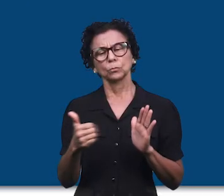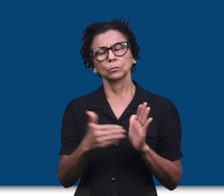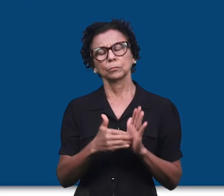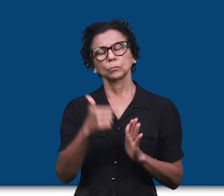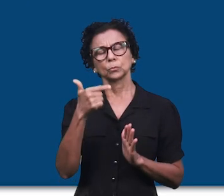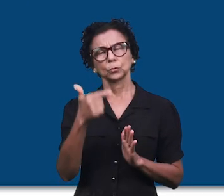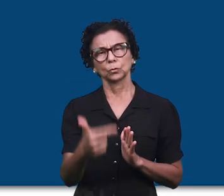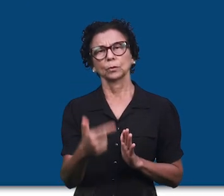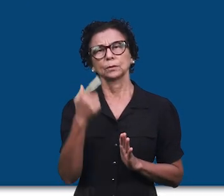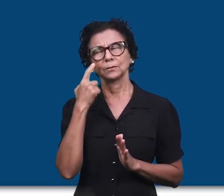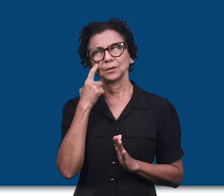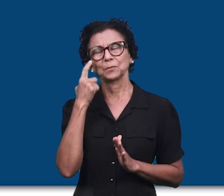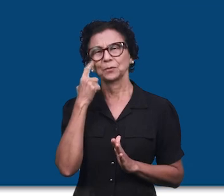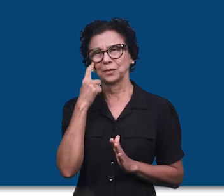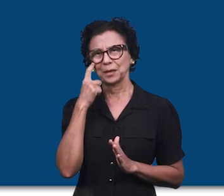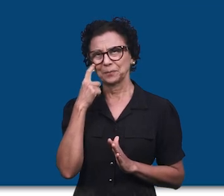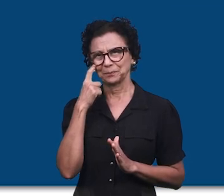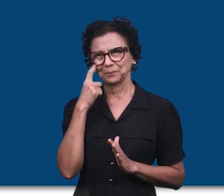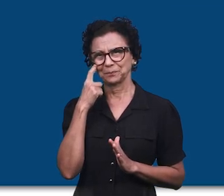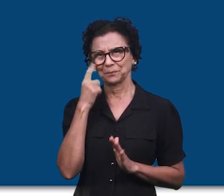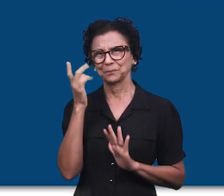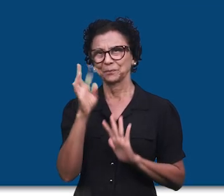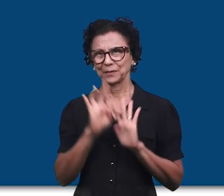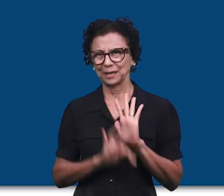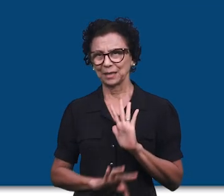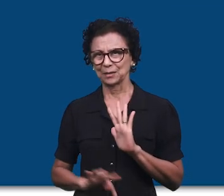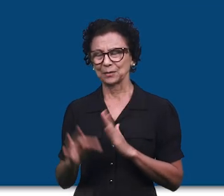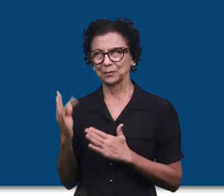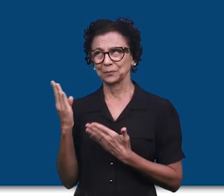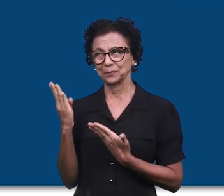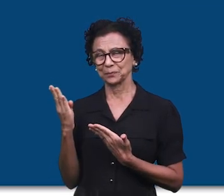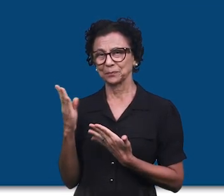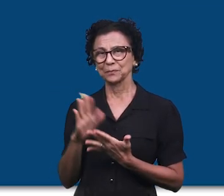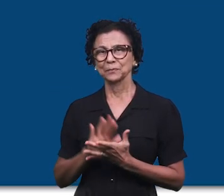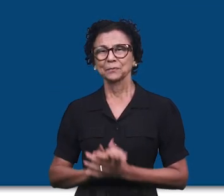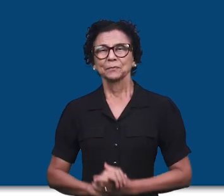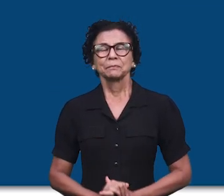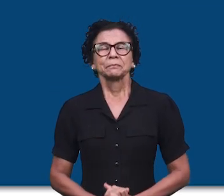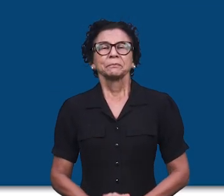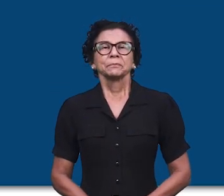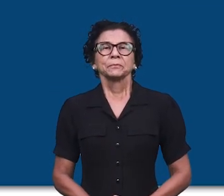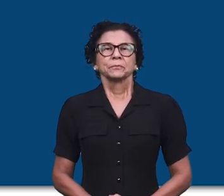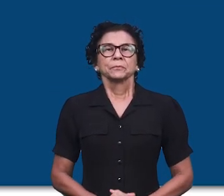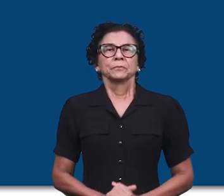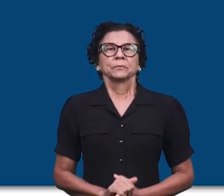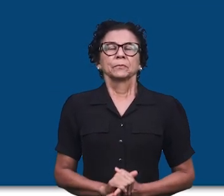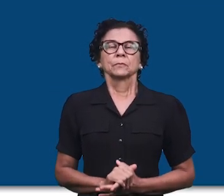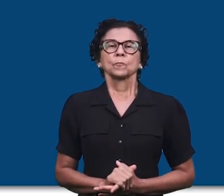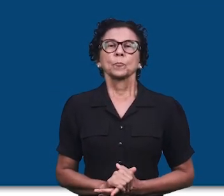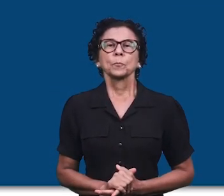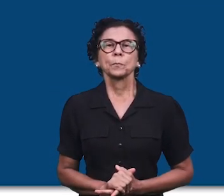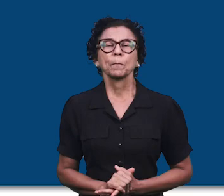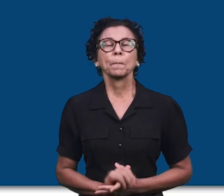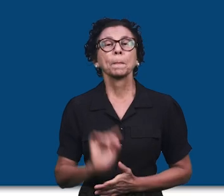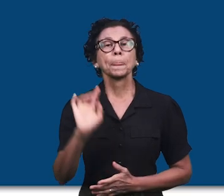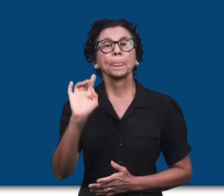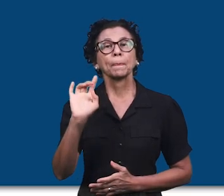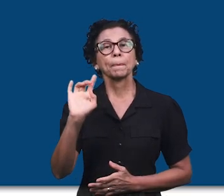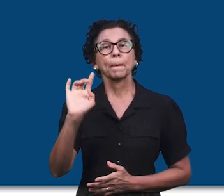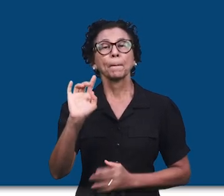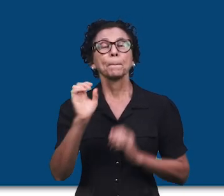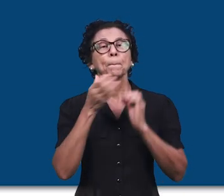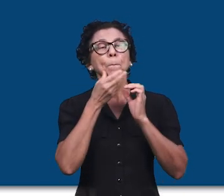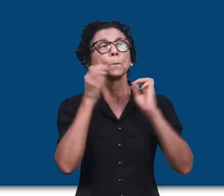Vamos ler esse texto que está projetado na tela dos irmãos. Depois falou o Senhor